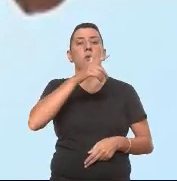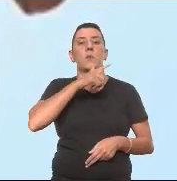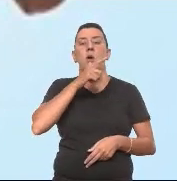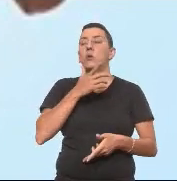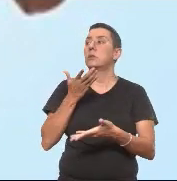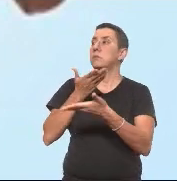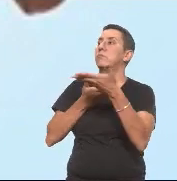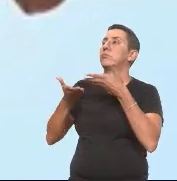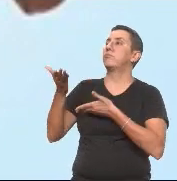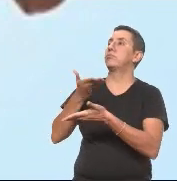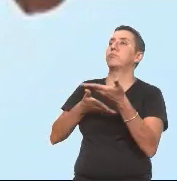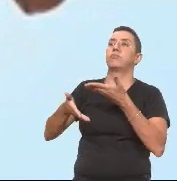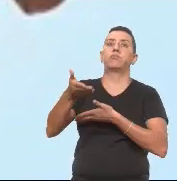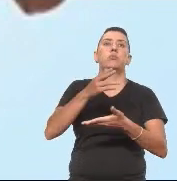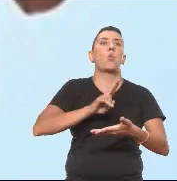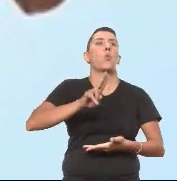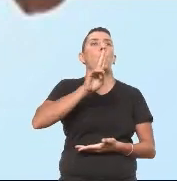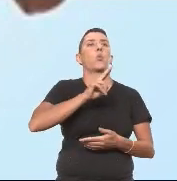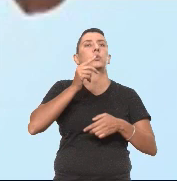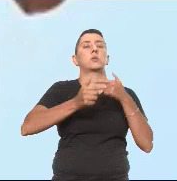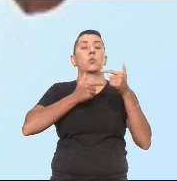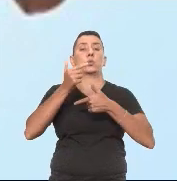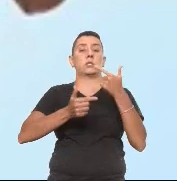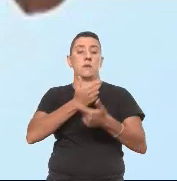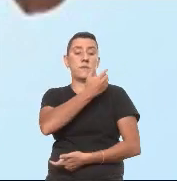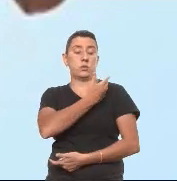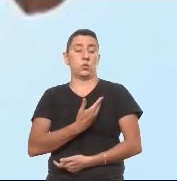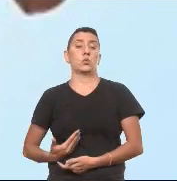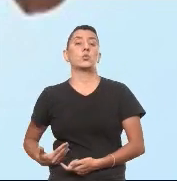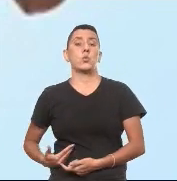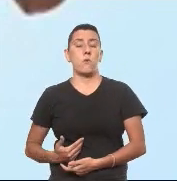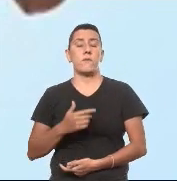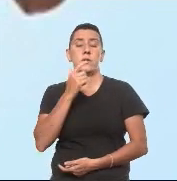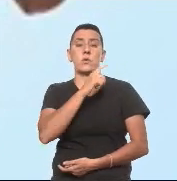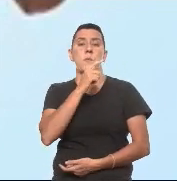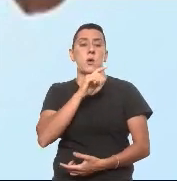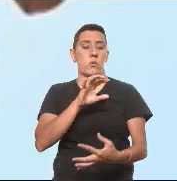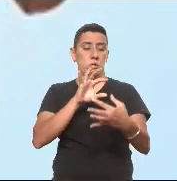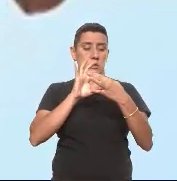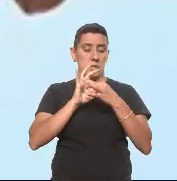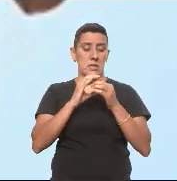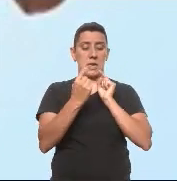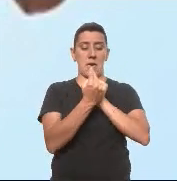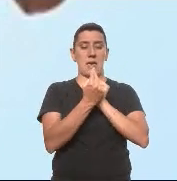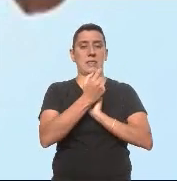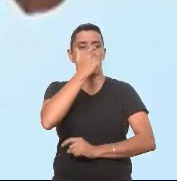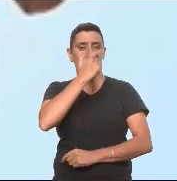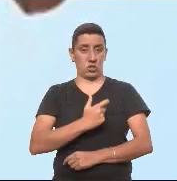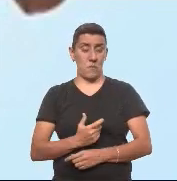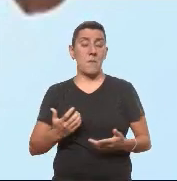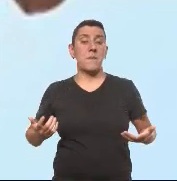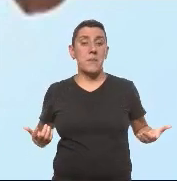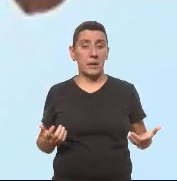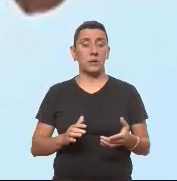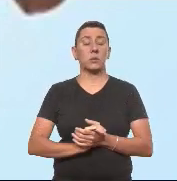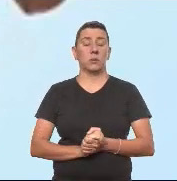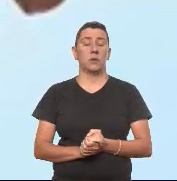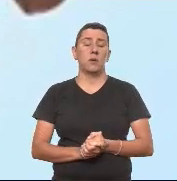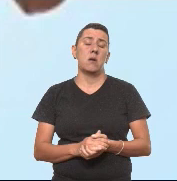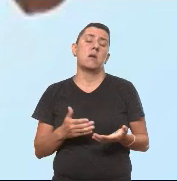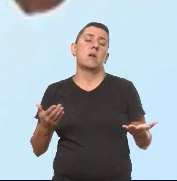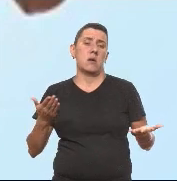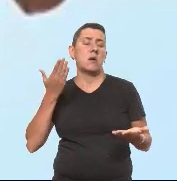entidade pública né para conseguir ter o seu requerimento atendido da melhor forma possível obviamente que